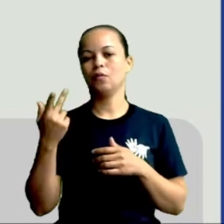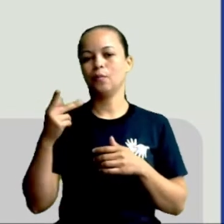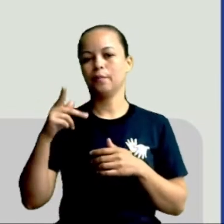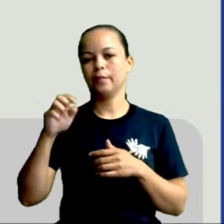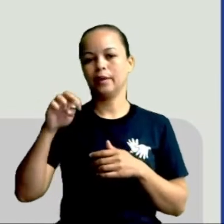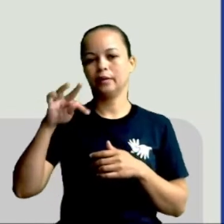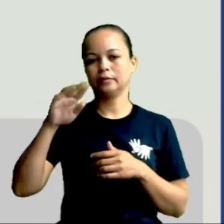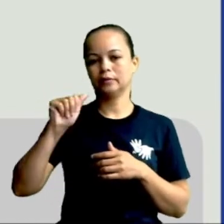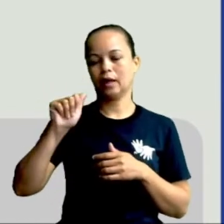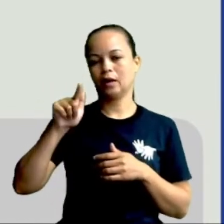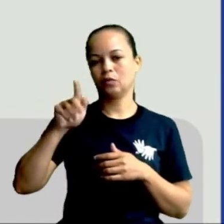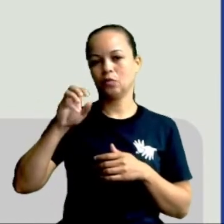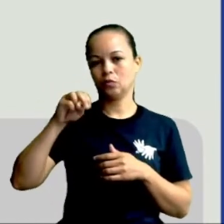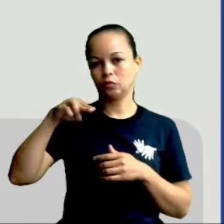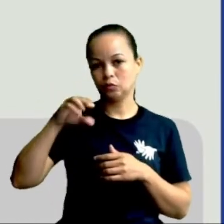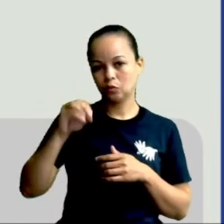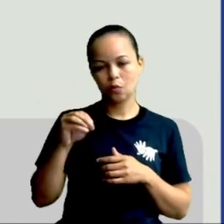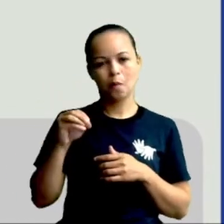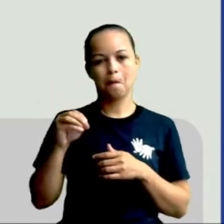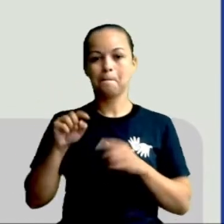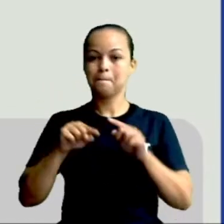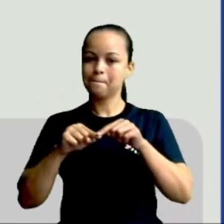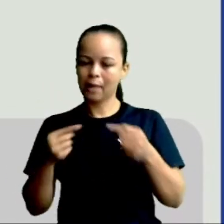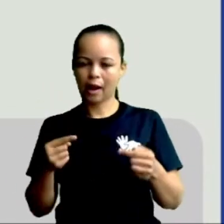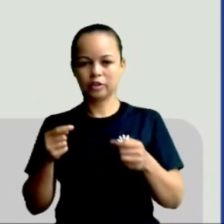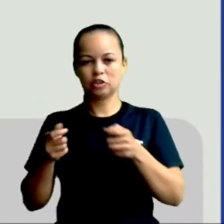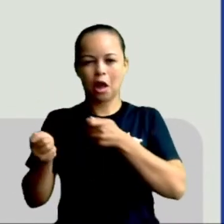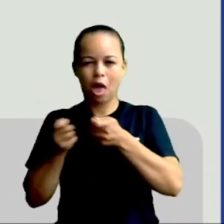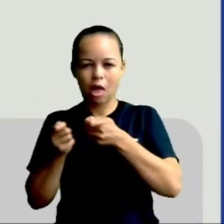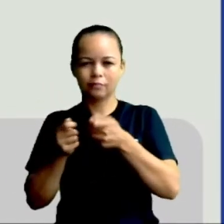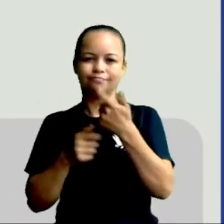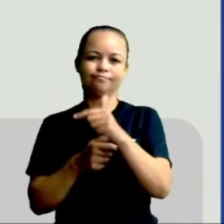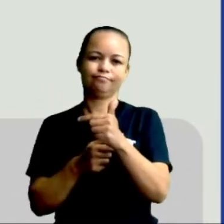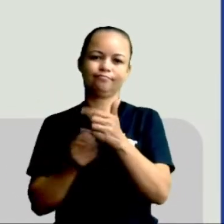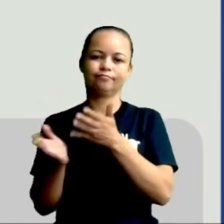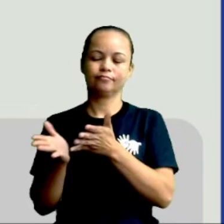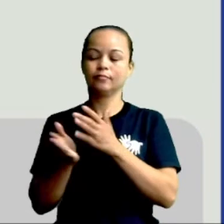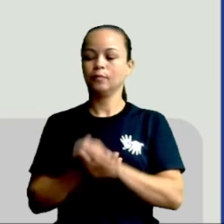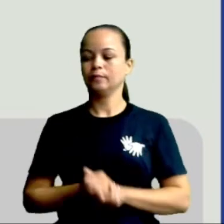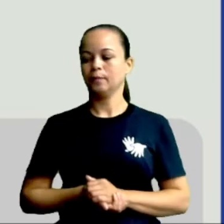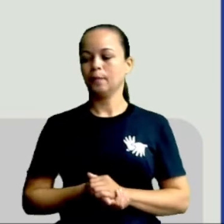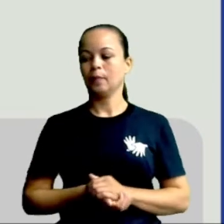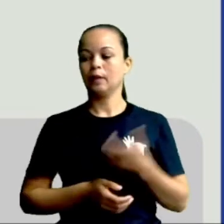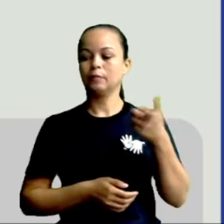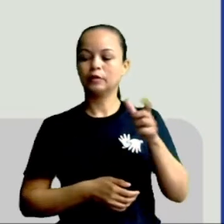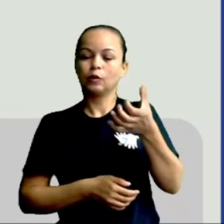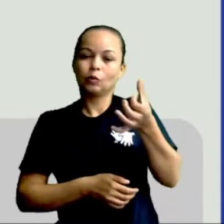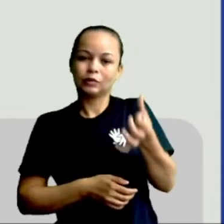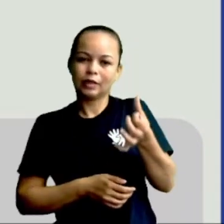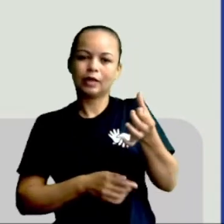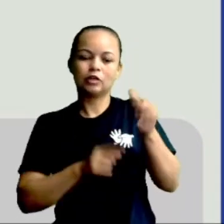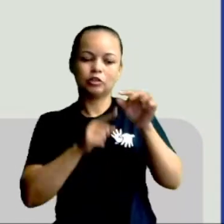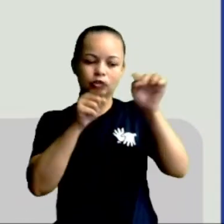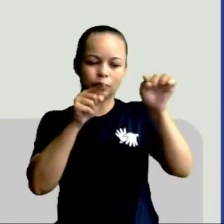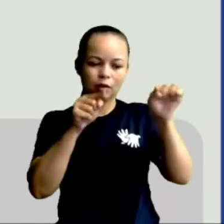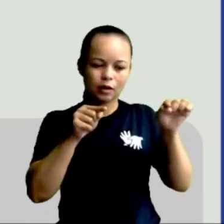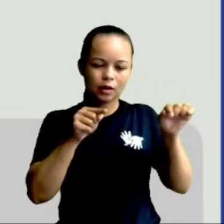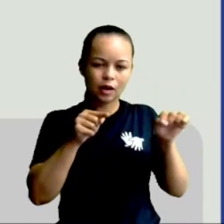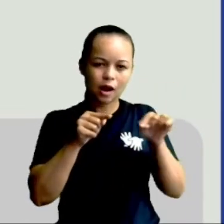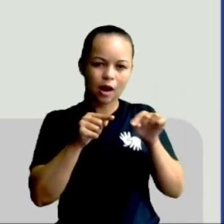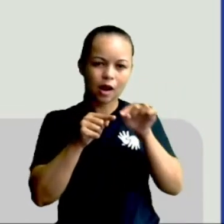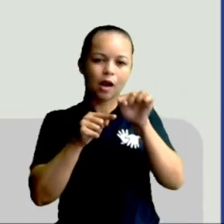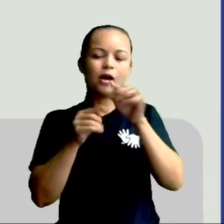pentágono, mas não é regular, tá? Depois temos uma com 6 lados, tá? Um é regular e a outra não